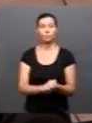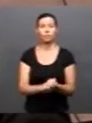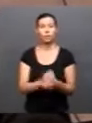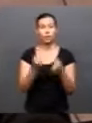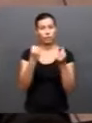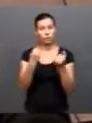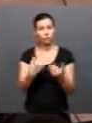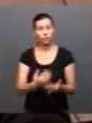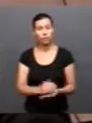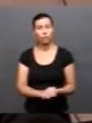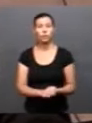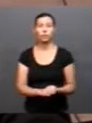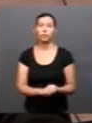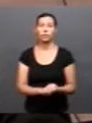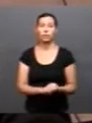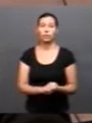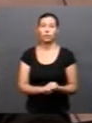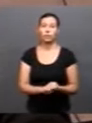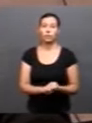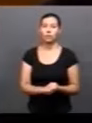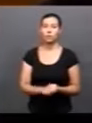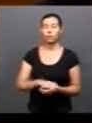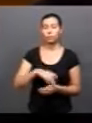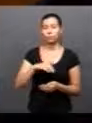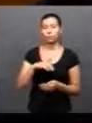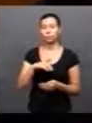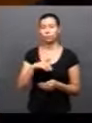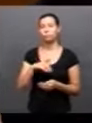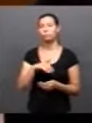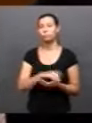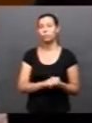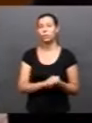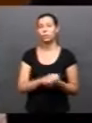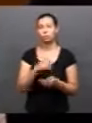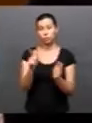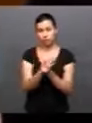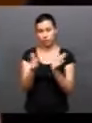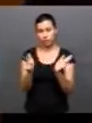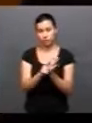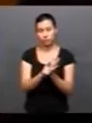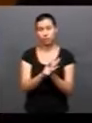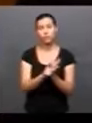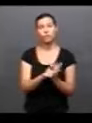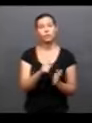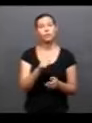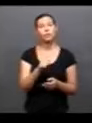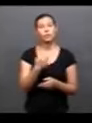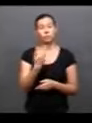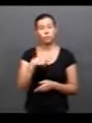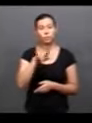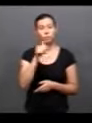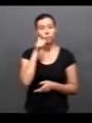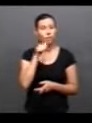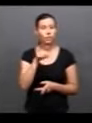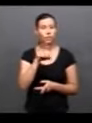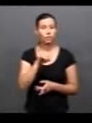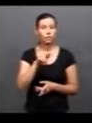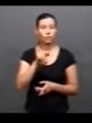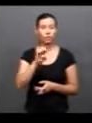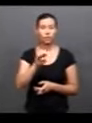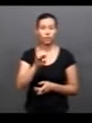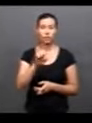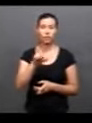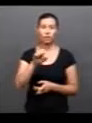de Comunicação Científica e jornalista da Diretoria de Comunicação da UFO, de Ellen Borges. Os desafios são